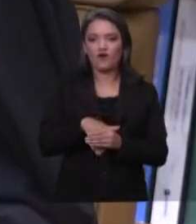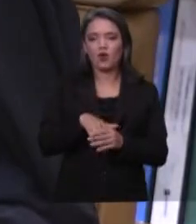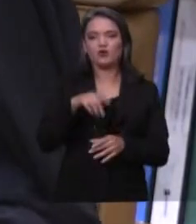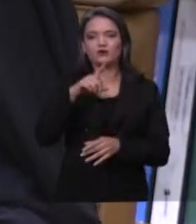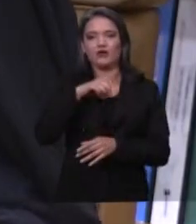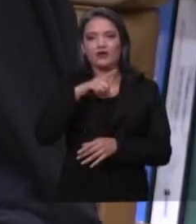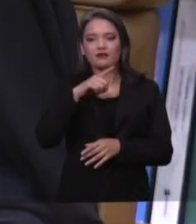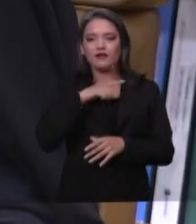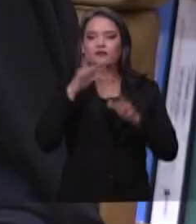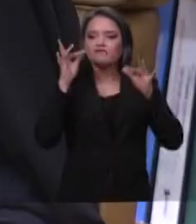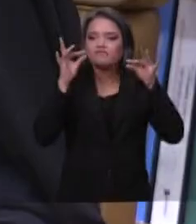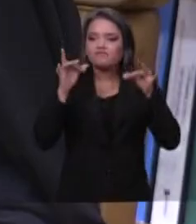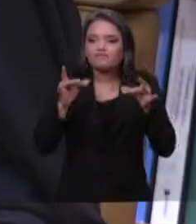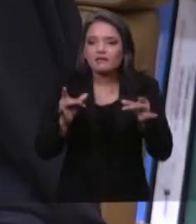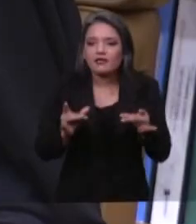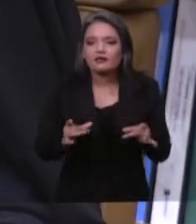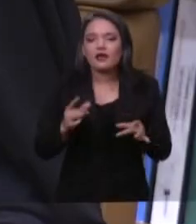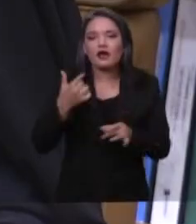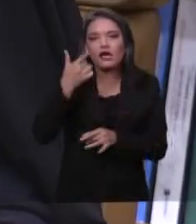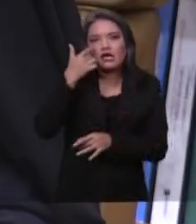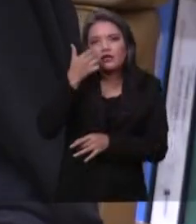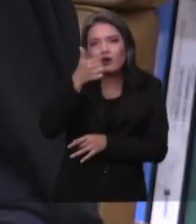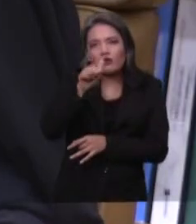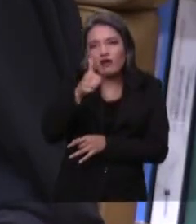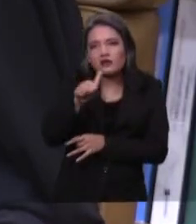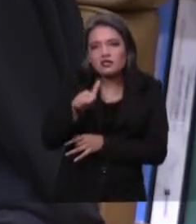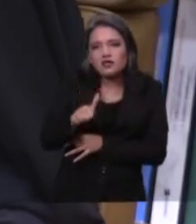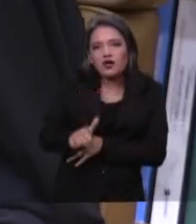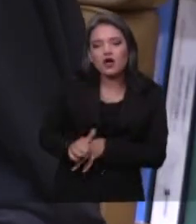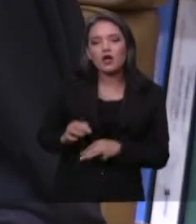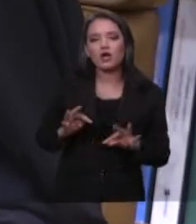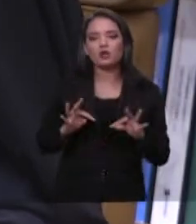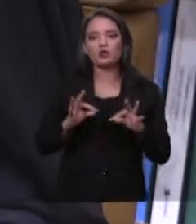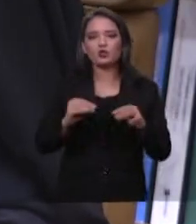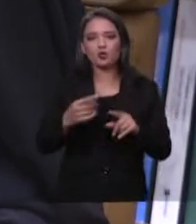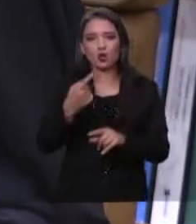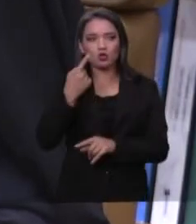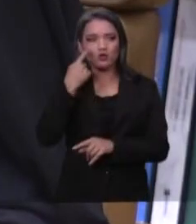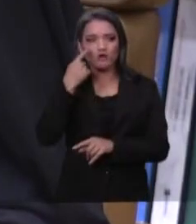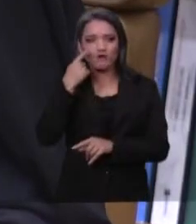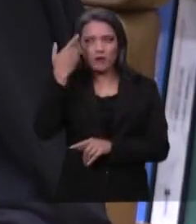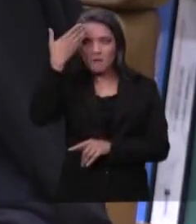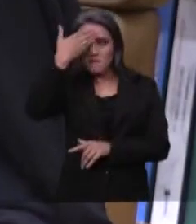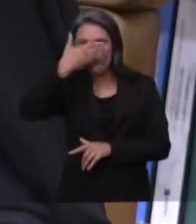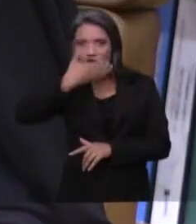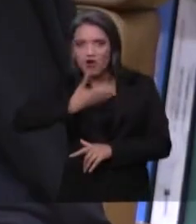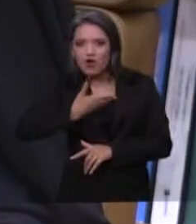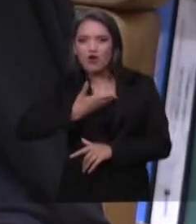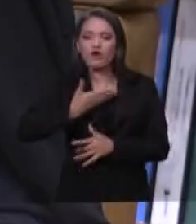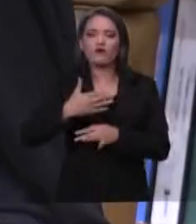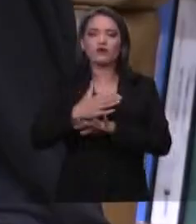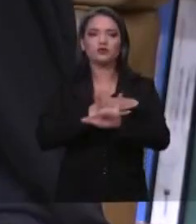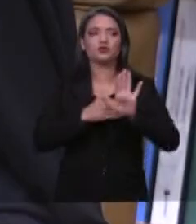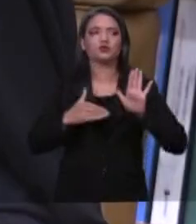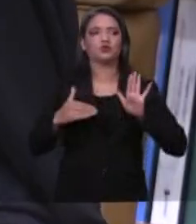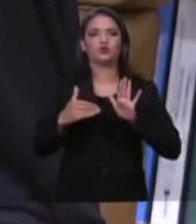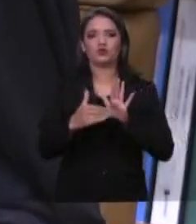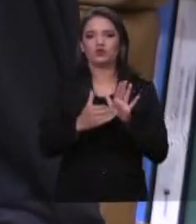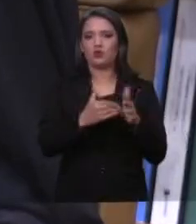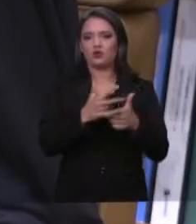laranjada. E profunda, com análise da prova e de todas as circunstâncias